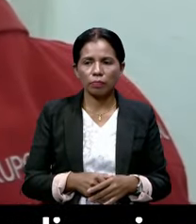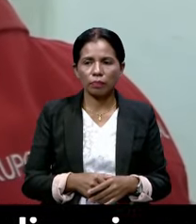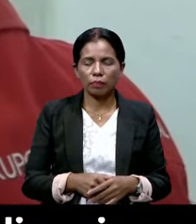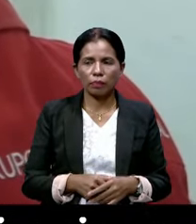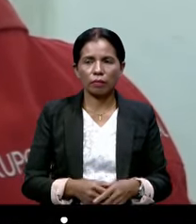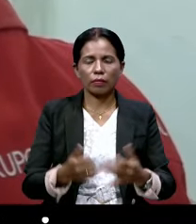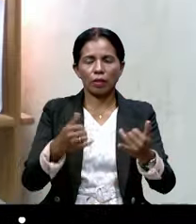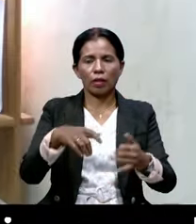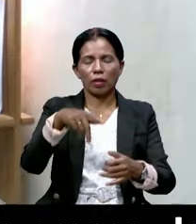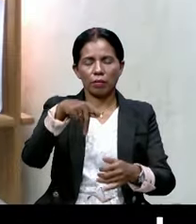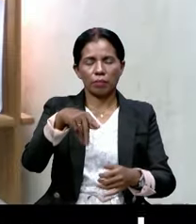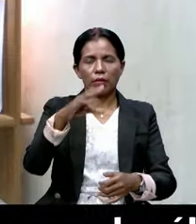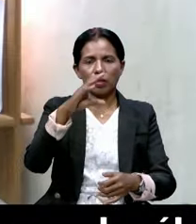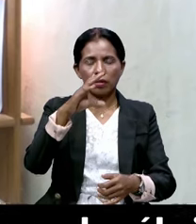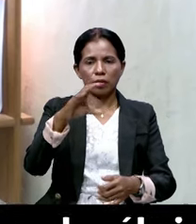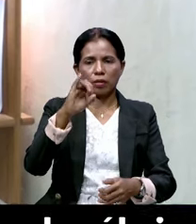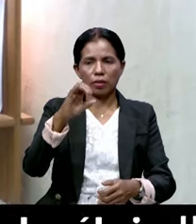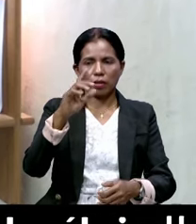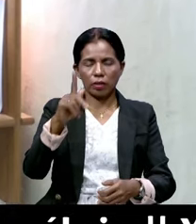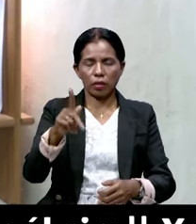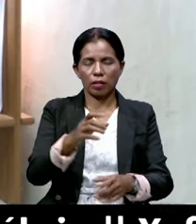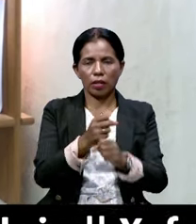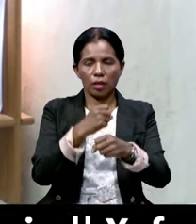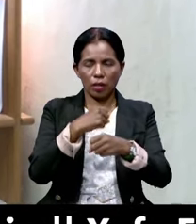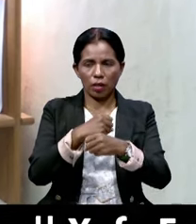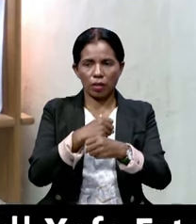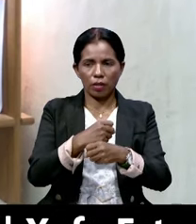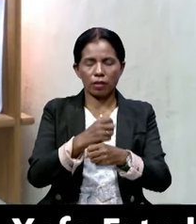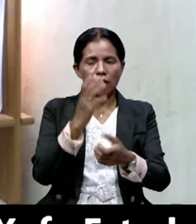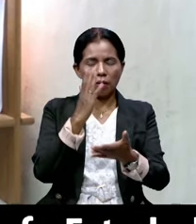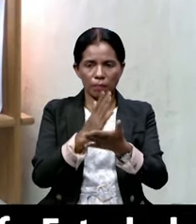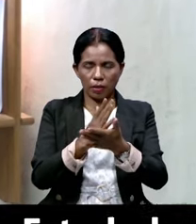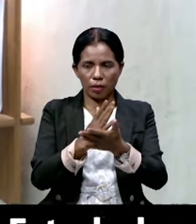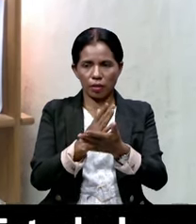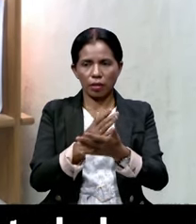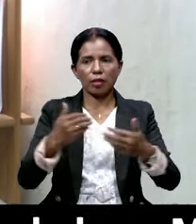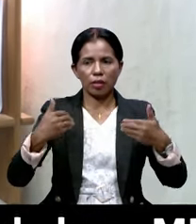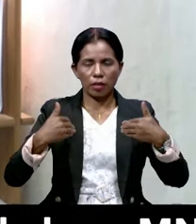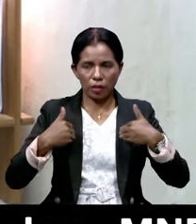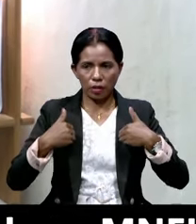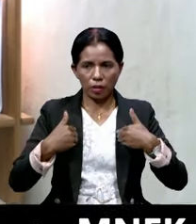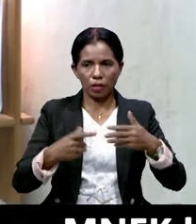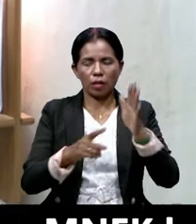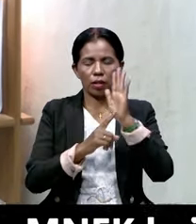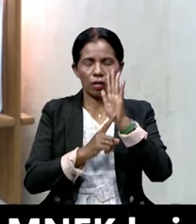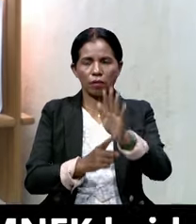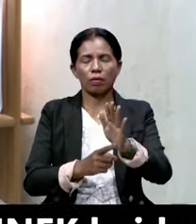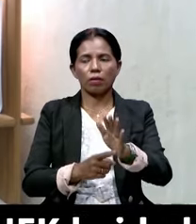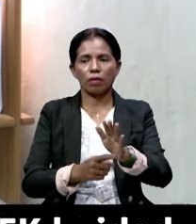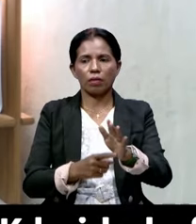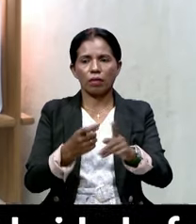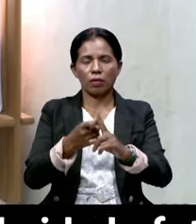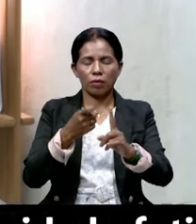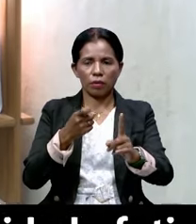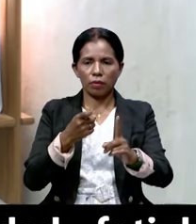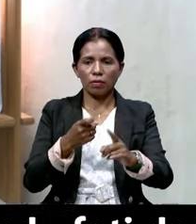Agora, psique e a secção prevenção, e a divulgação, e o